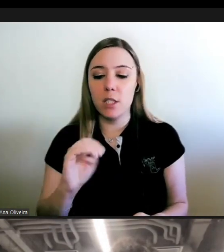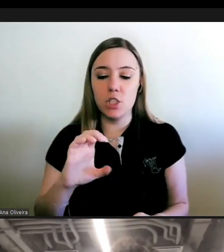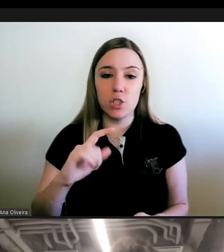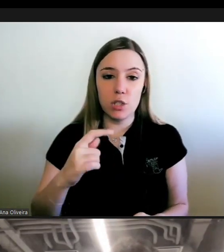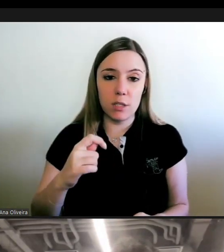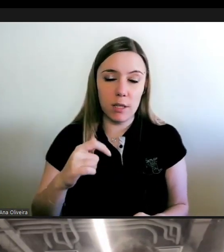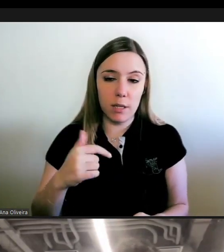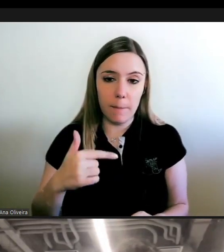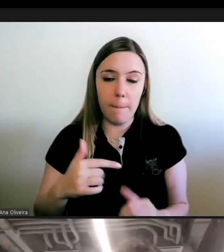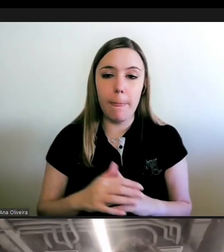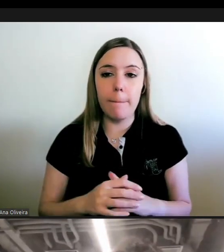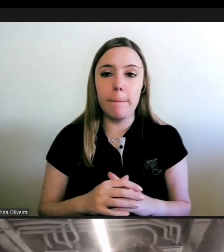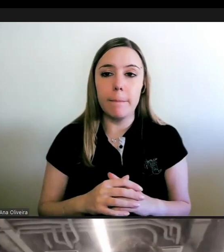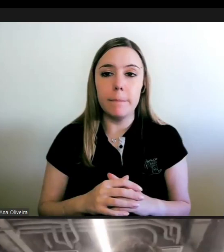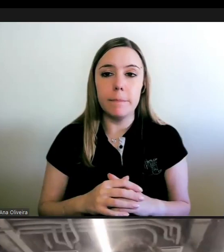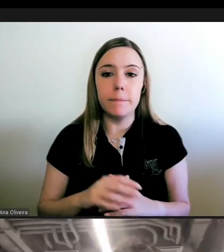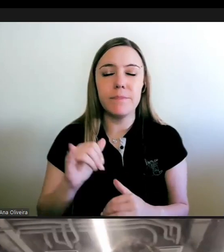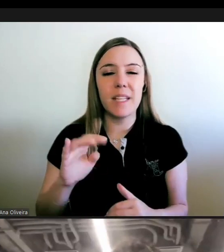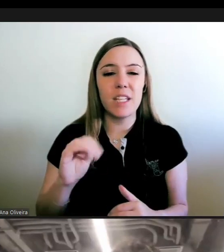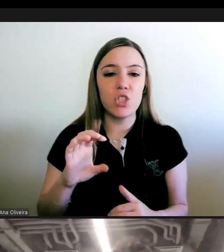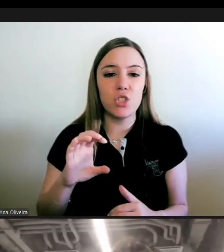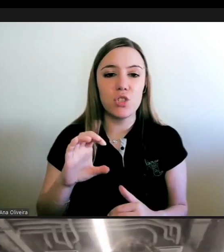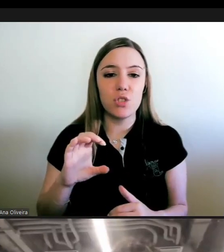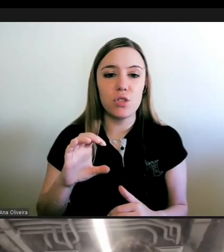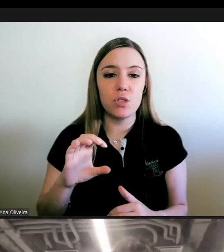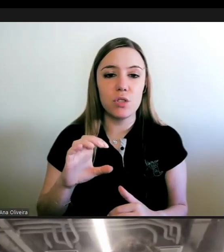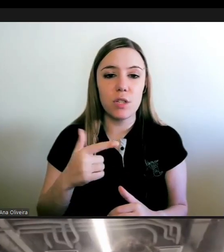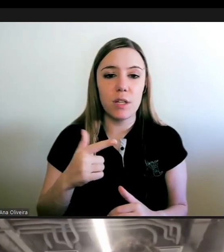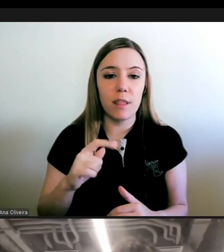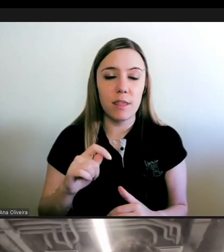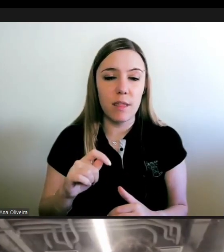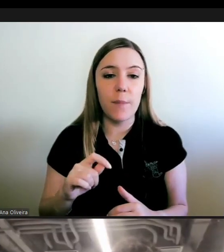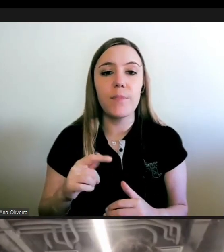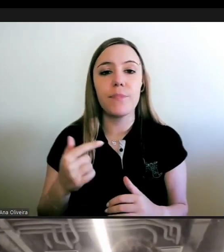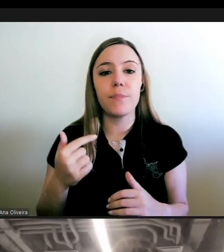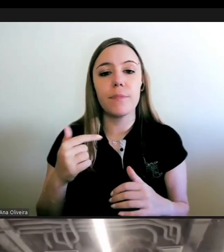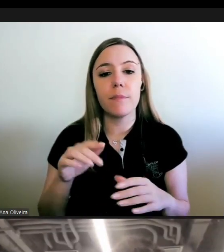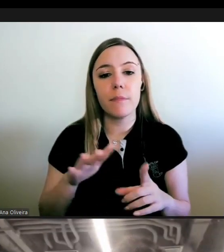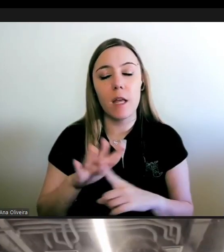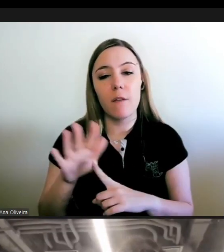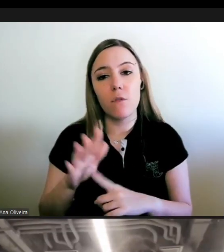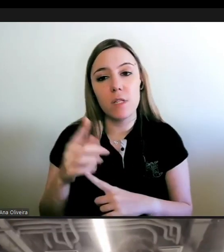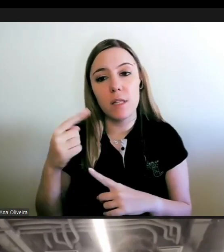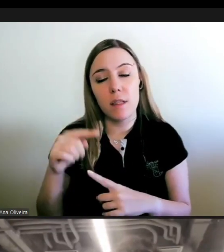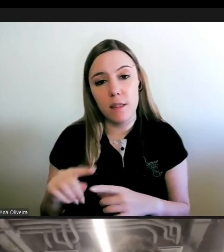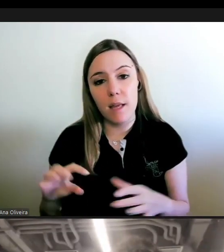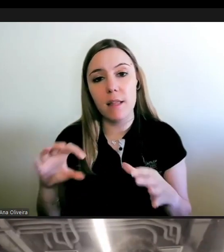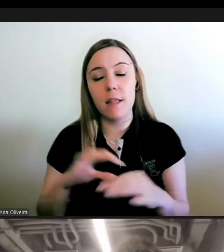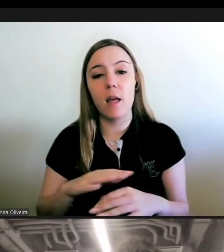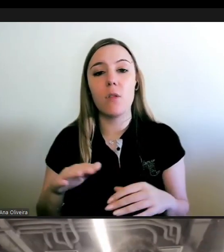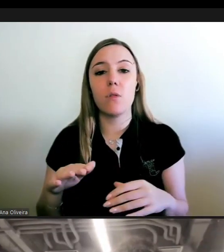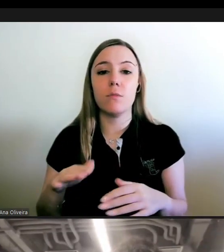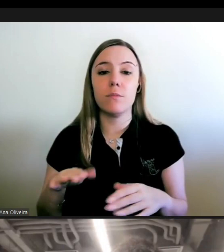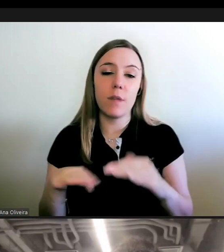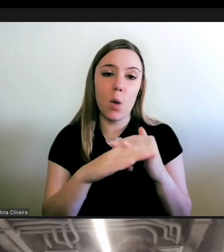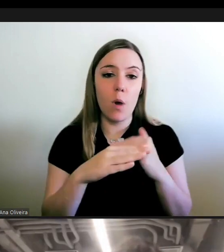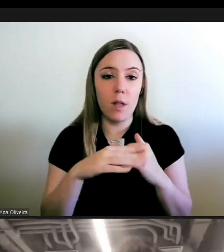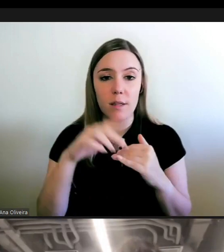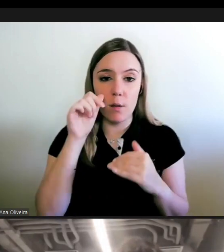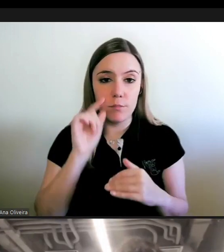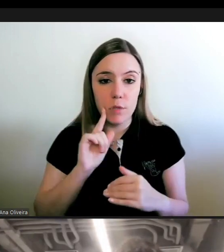A do ISCTE impacta no tema da igualdade de género. A Nova é nossa parceira